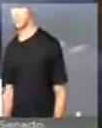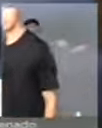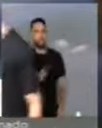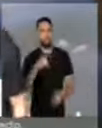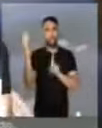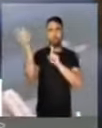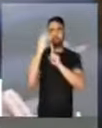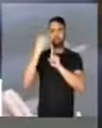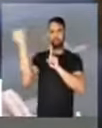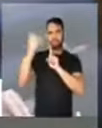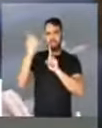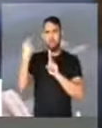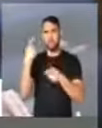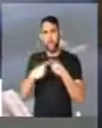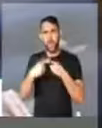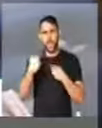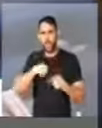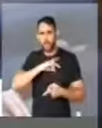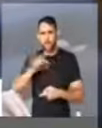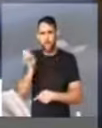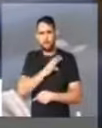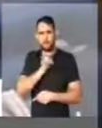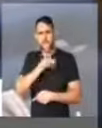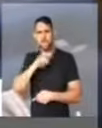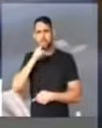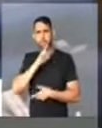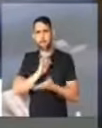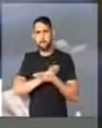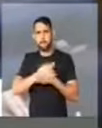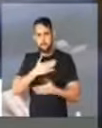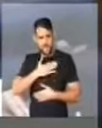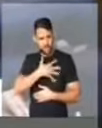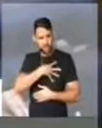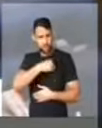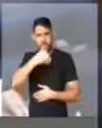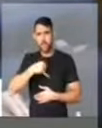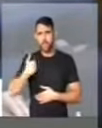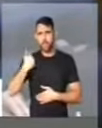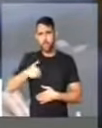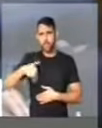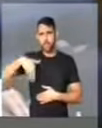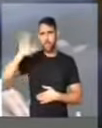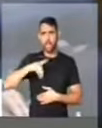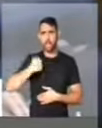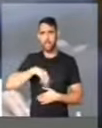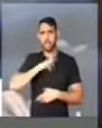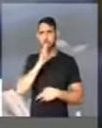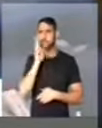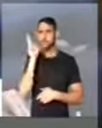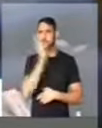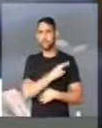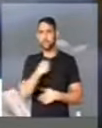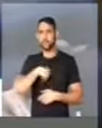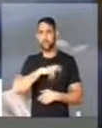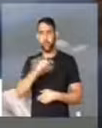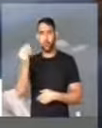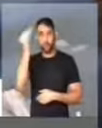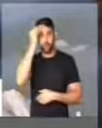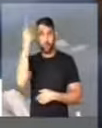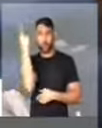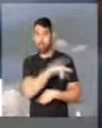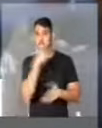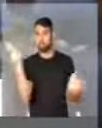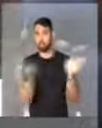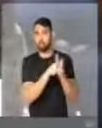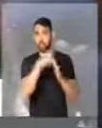intimide, porque eu não tenho medo. Meus filhos são maiores de idade e respondem por ele